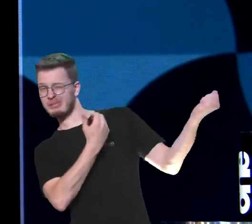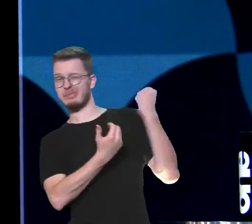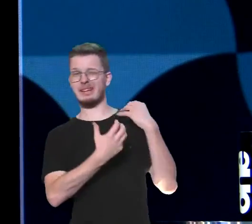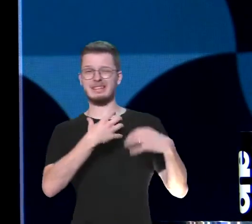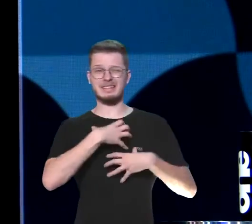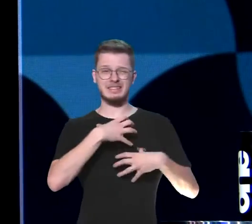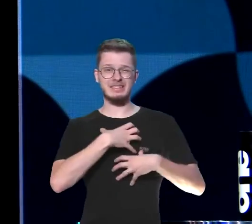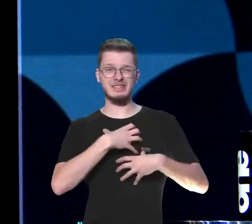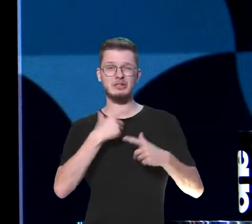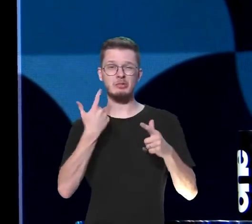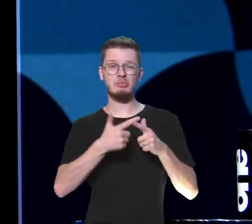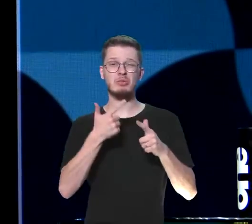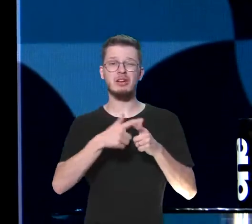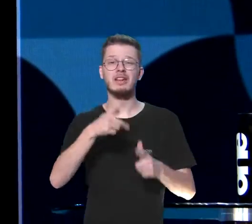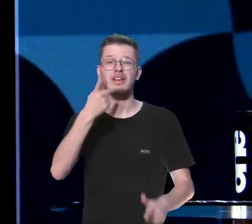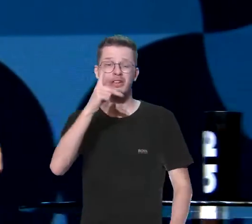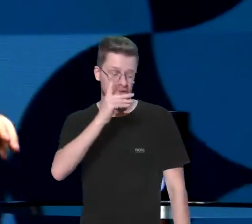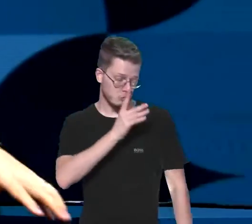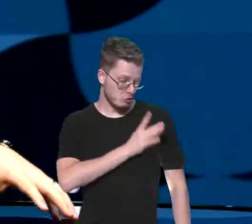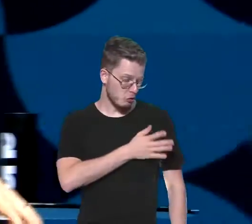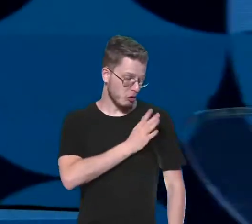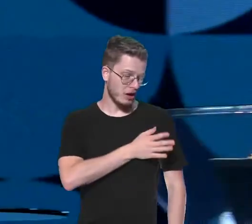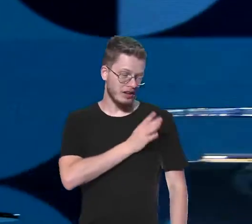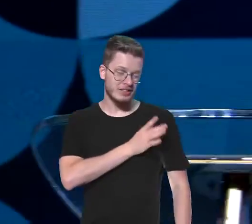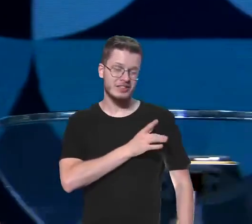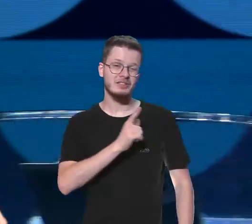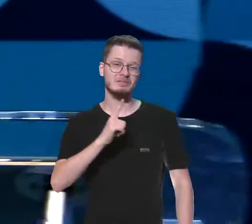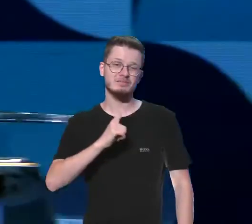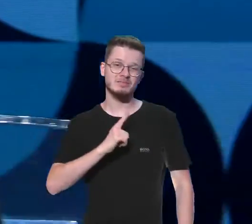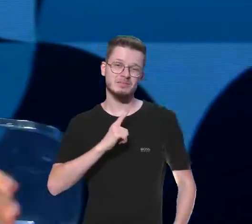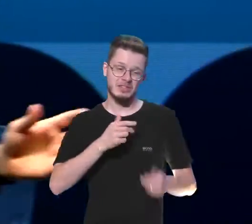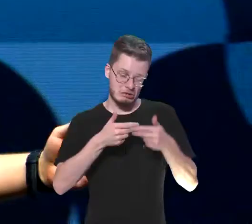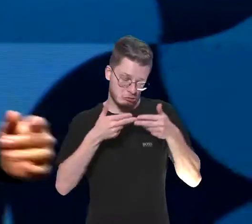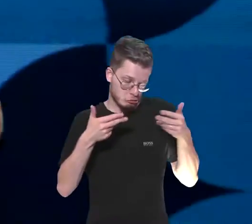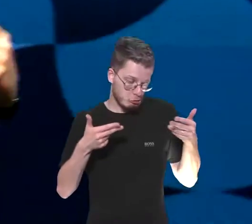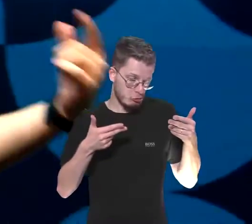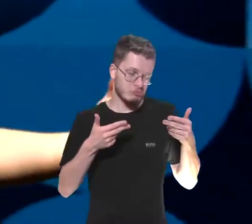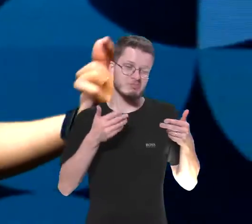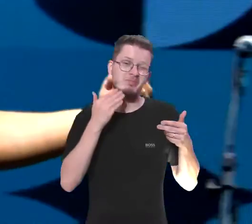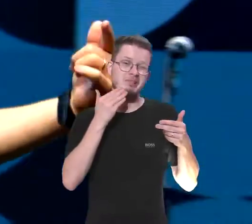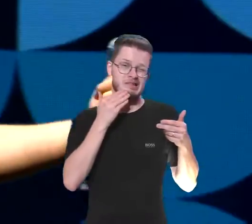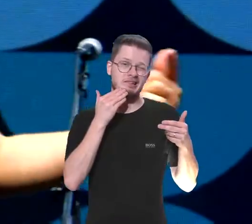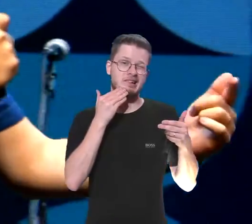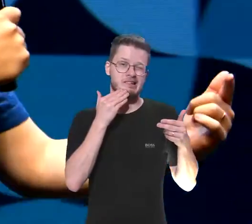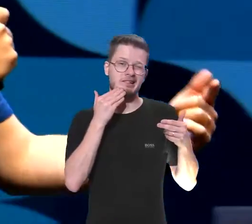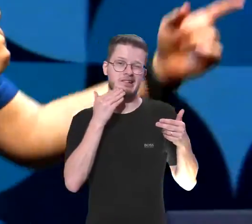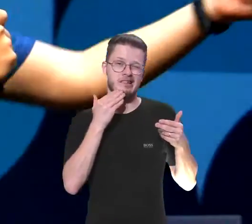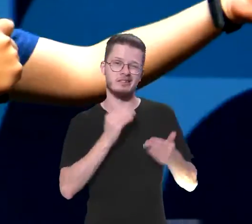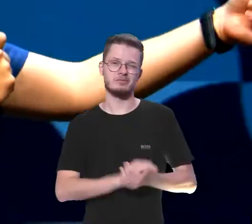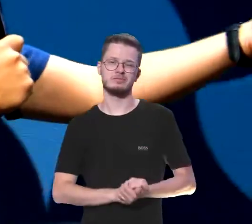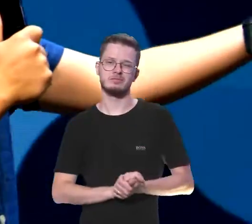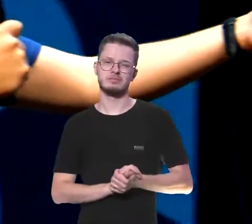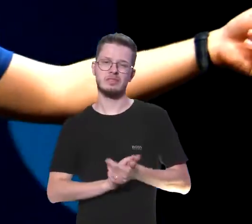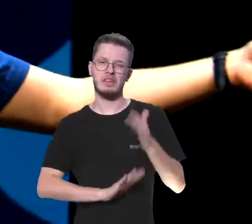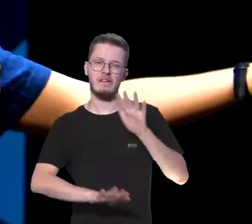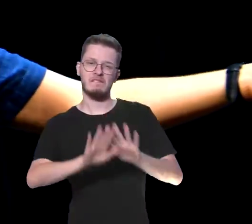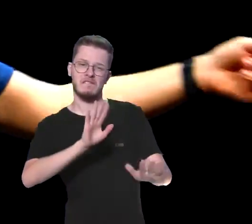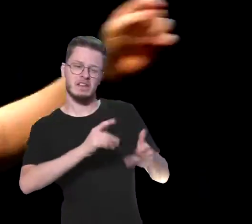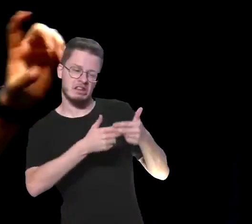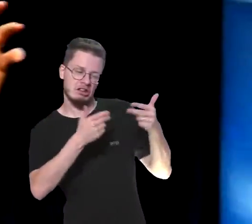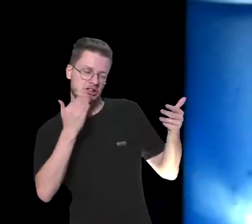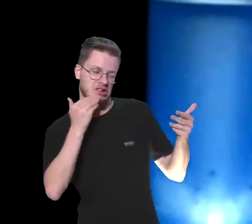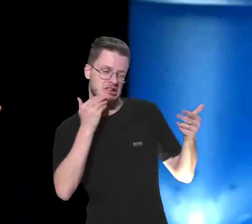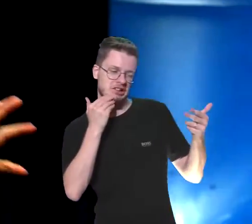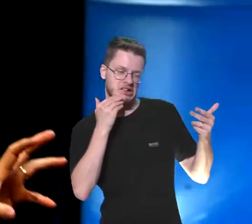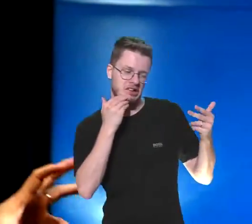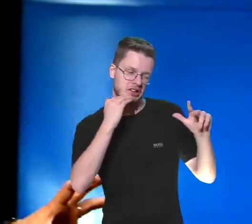Talvez você tenha levado pedrada na sua história, porque as situações mal resolvidas da sua vida se levantam contra você.